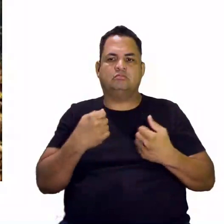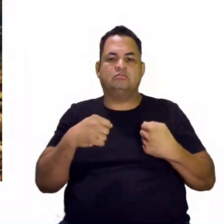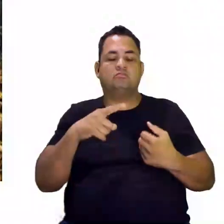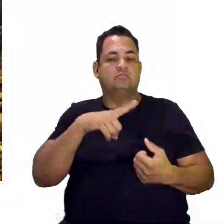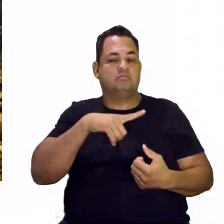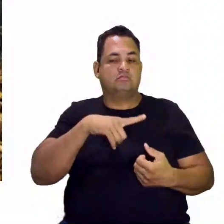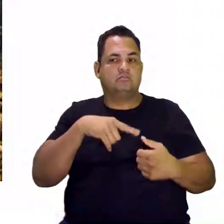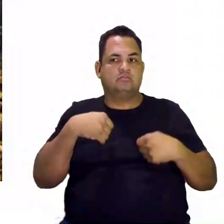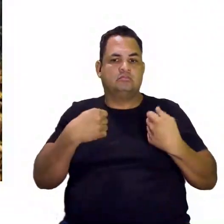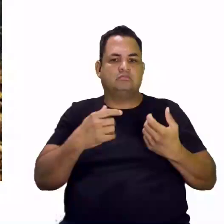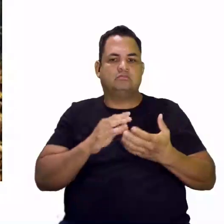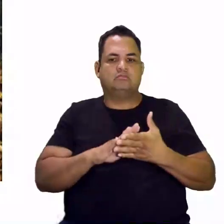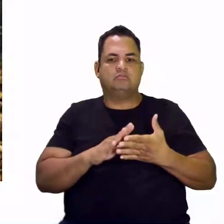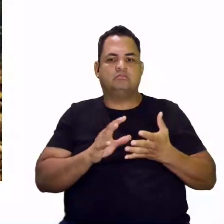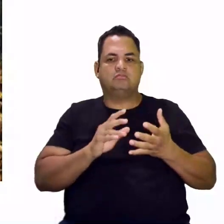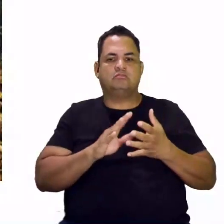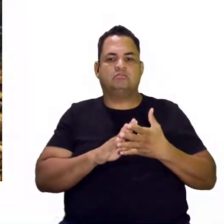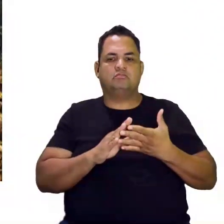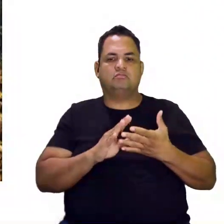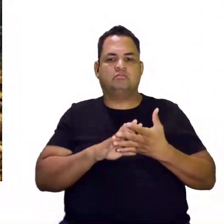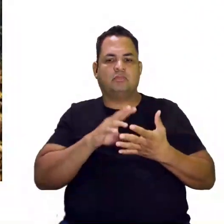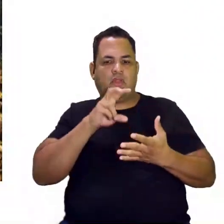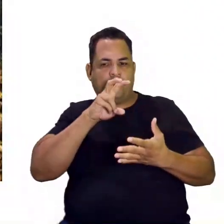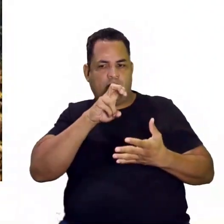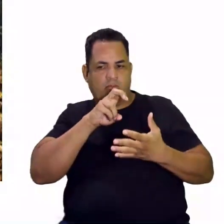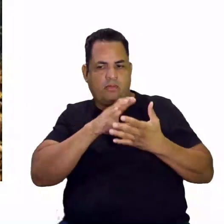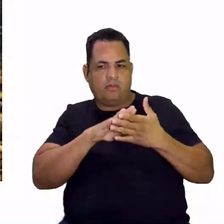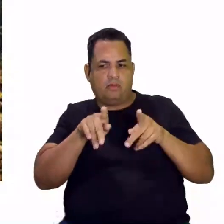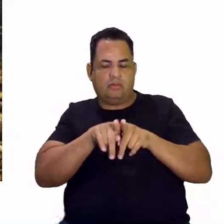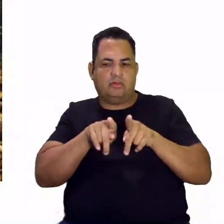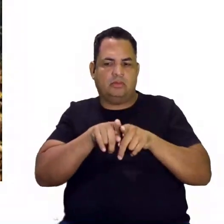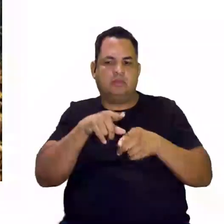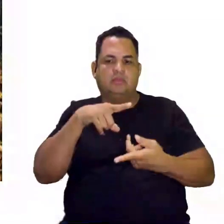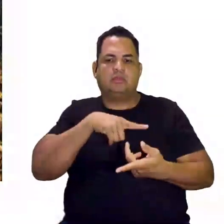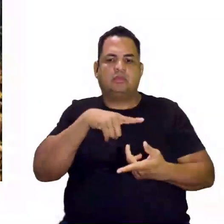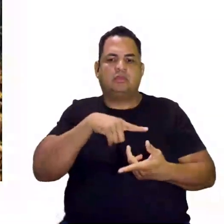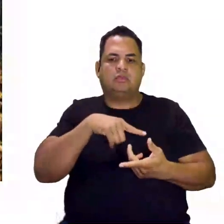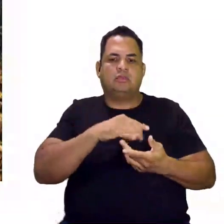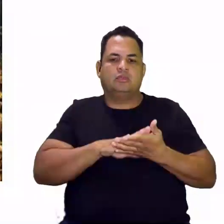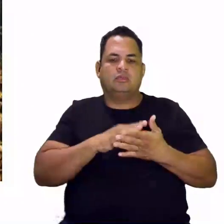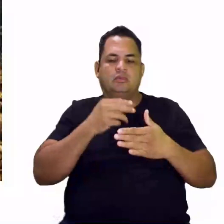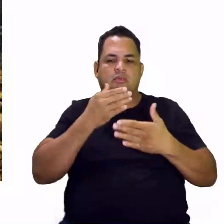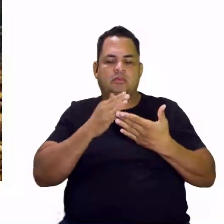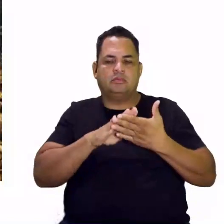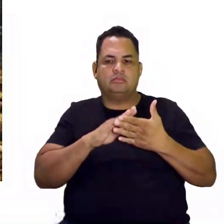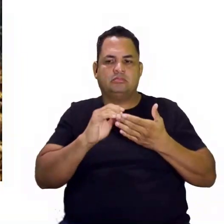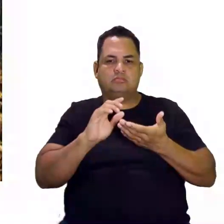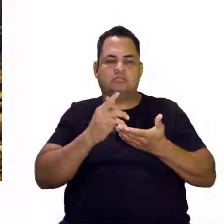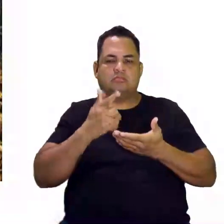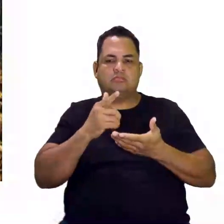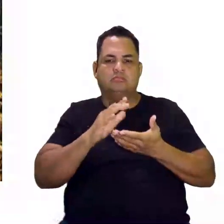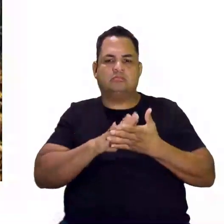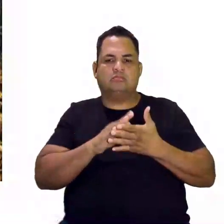existir. Quando são populações muito grandes, por exemplo, os roedores, eles acabam fazendo, quando não tem esse controle populacional por outros predadores, por exemplo,